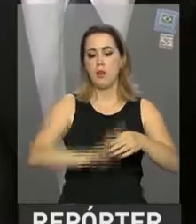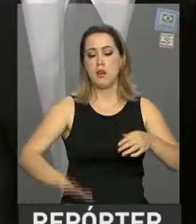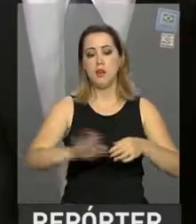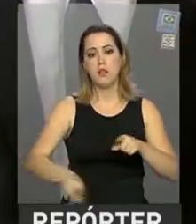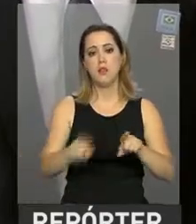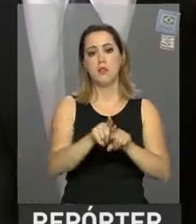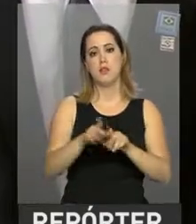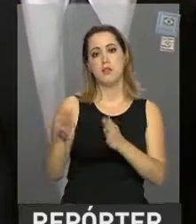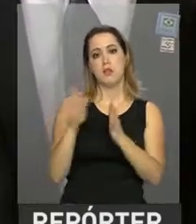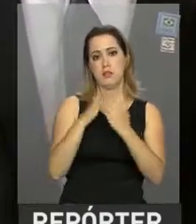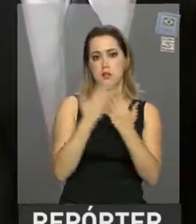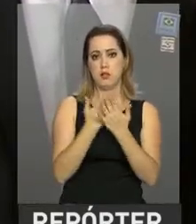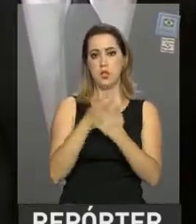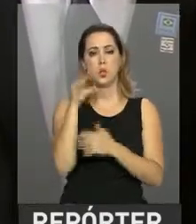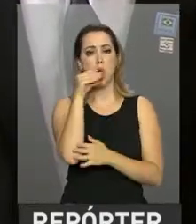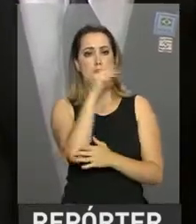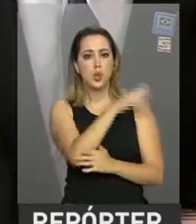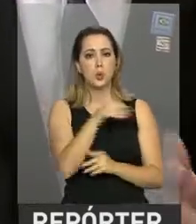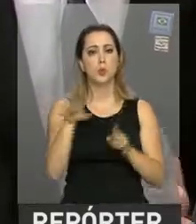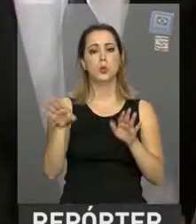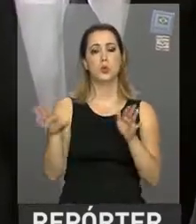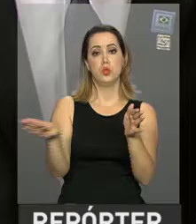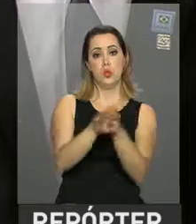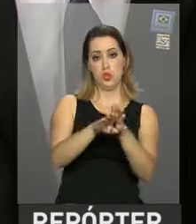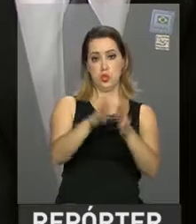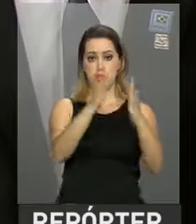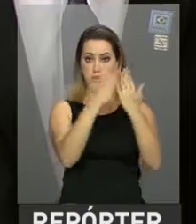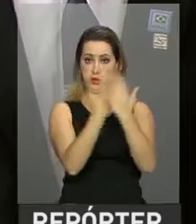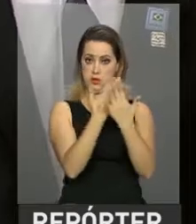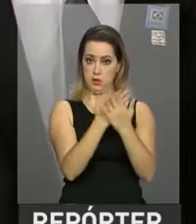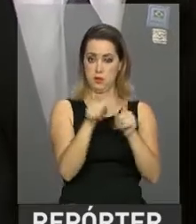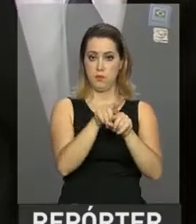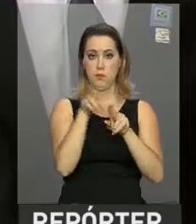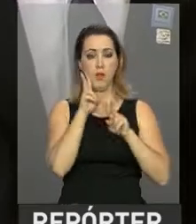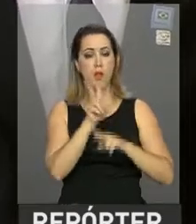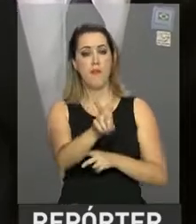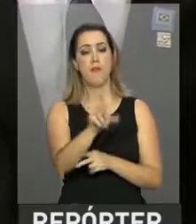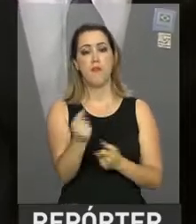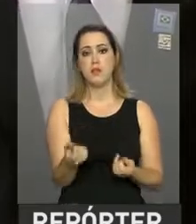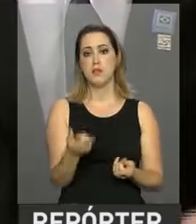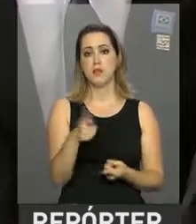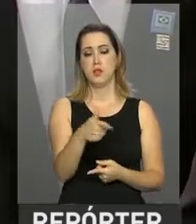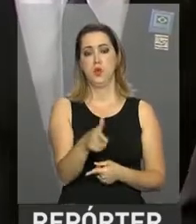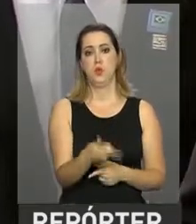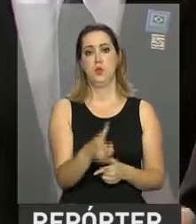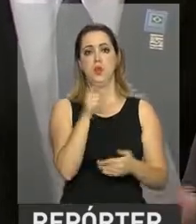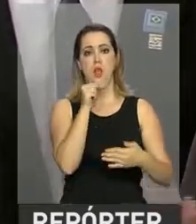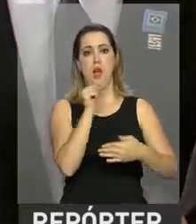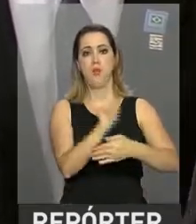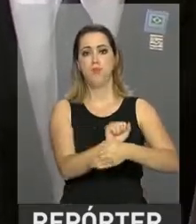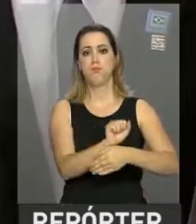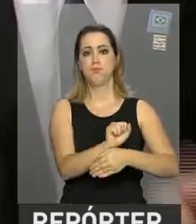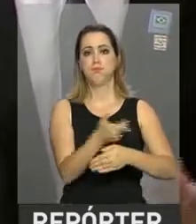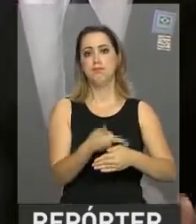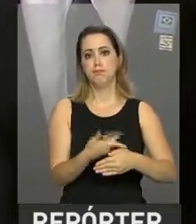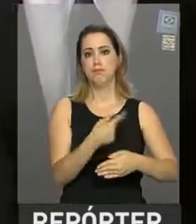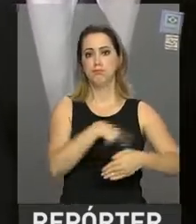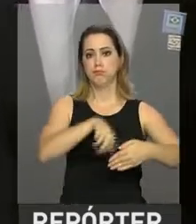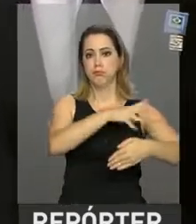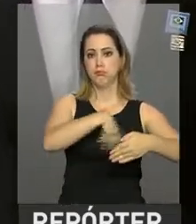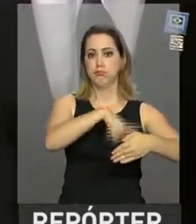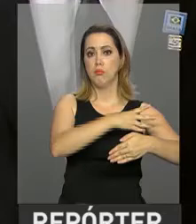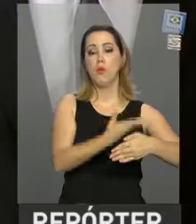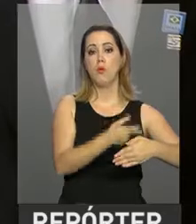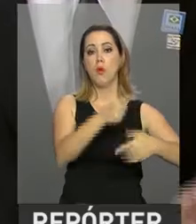cada adulto, chegando em casa ou no seu trabalho, verifique se não há ali água empoçada, né? Que é,